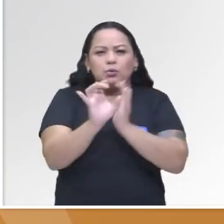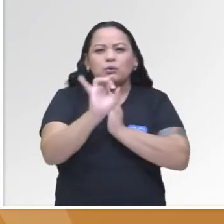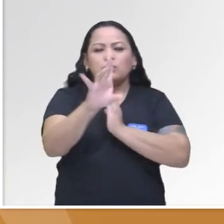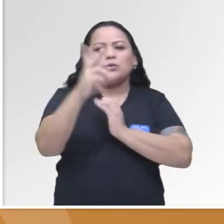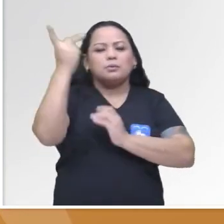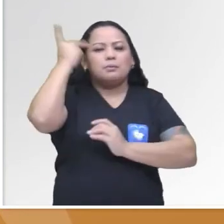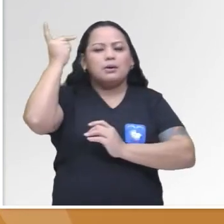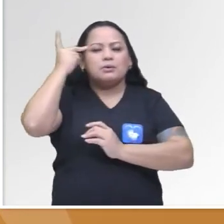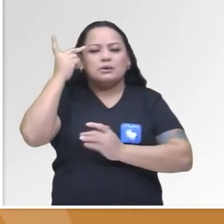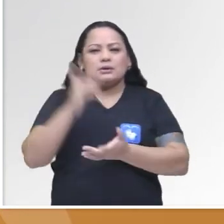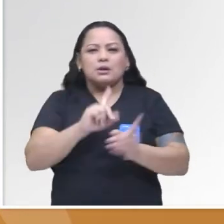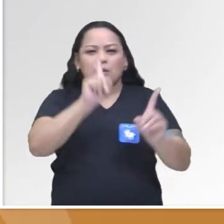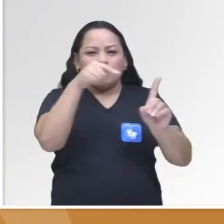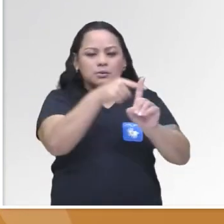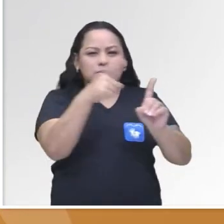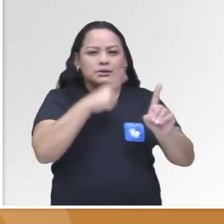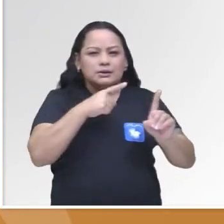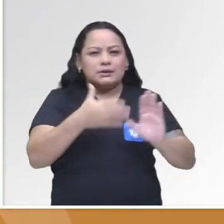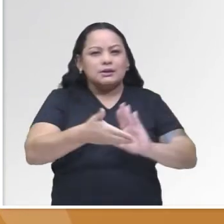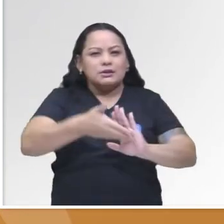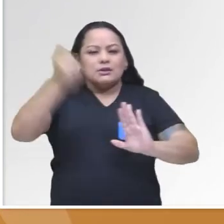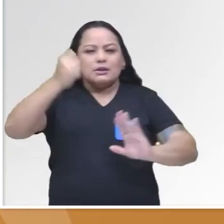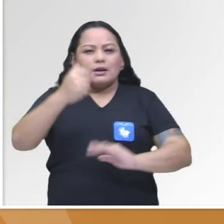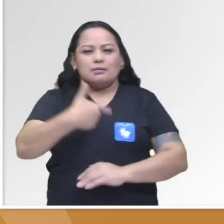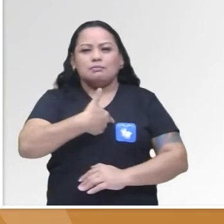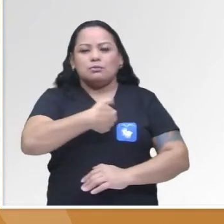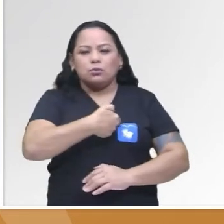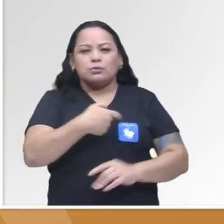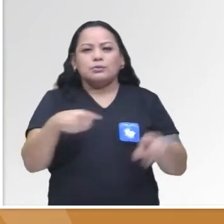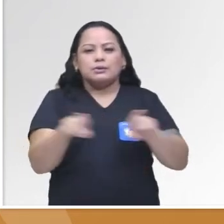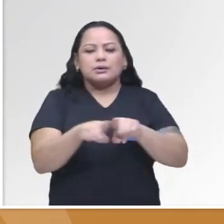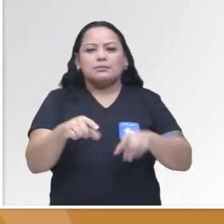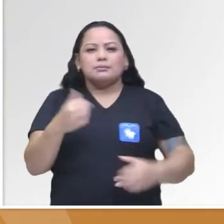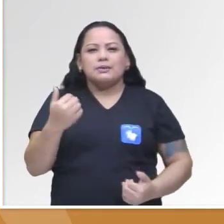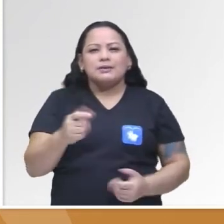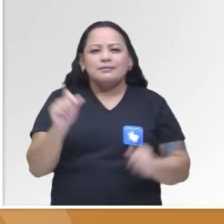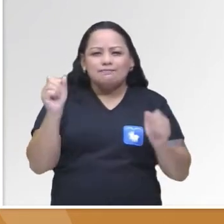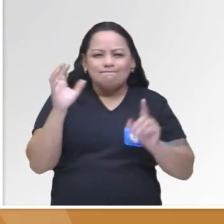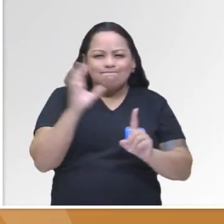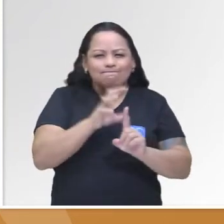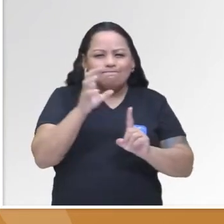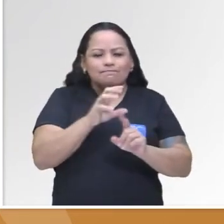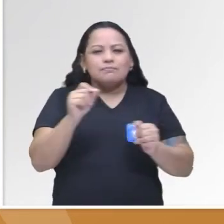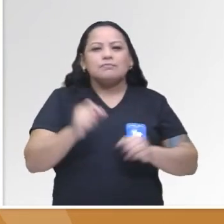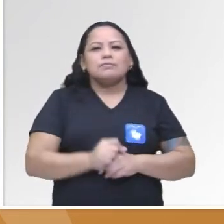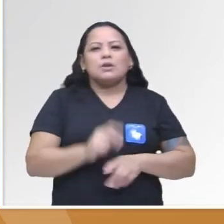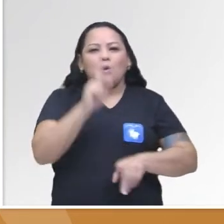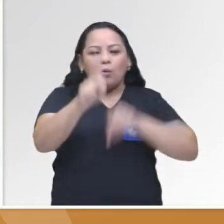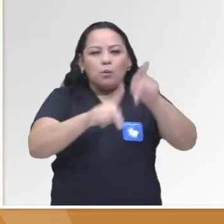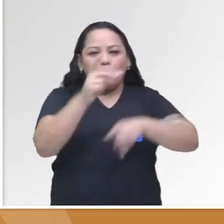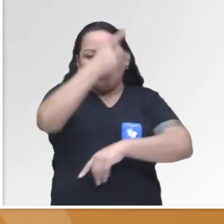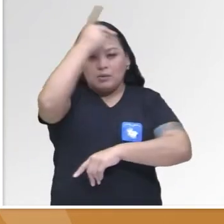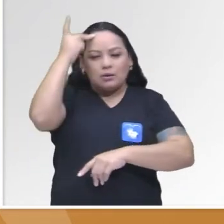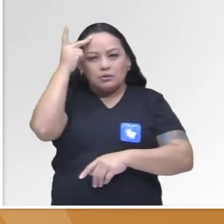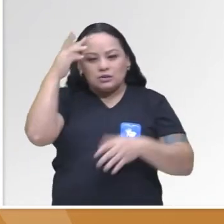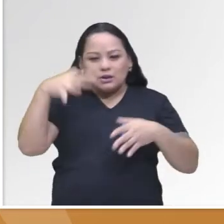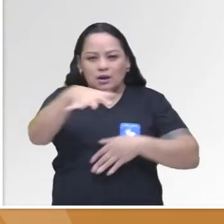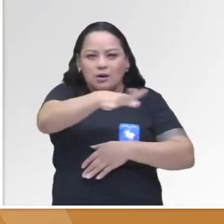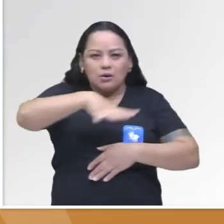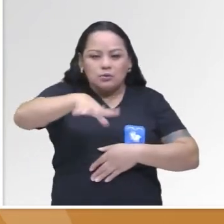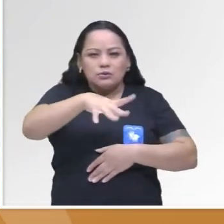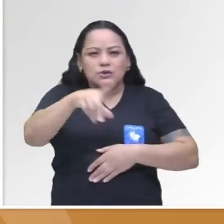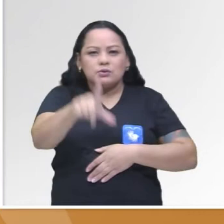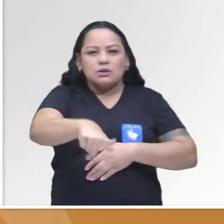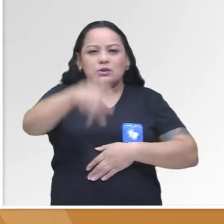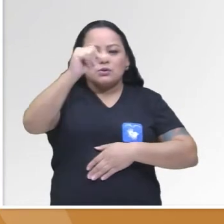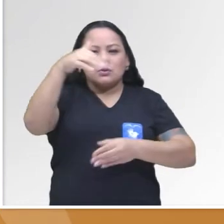objetivava derrubar Getúlio e fazer os paulistas retornarem ao centro das decisões políticas. Mas